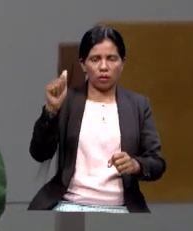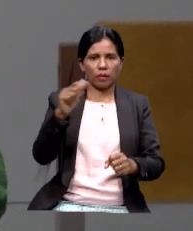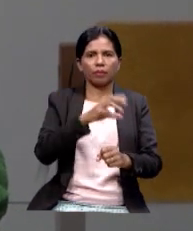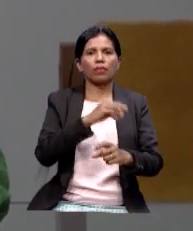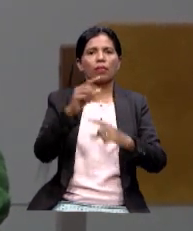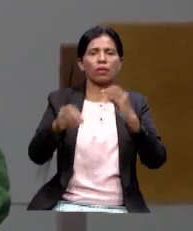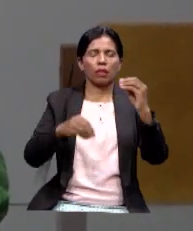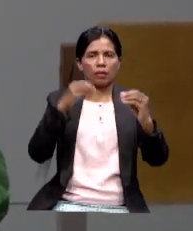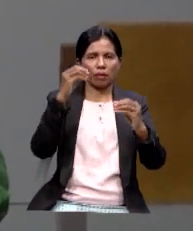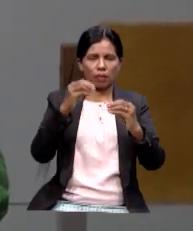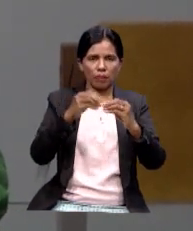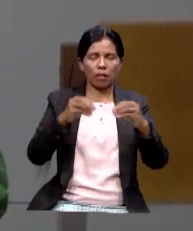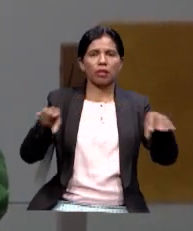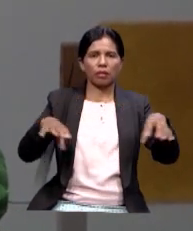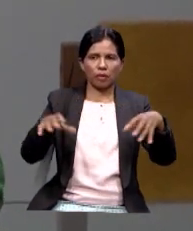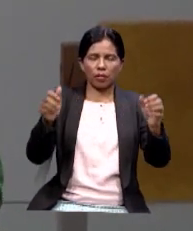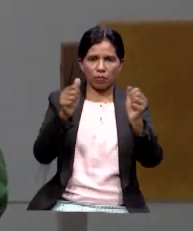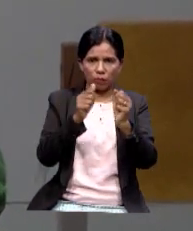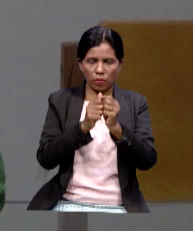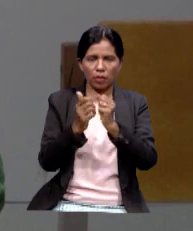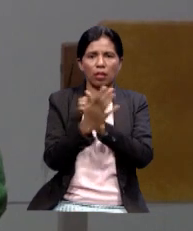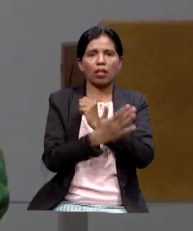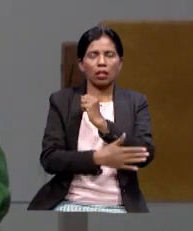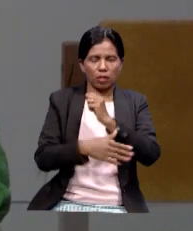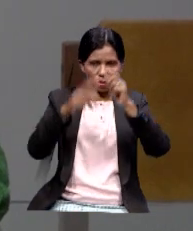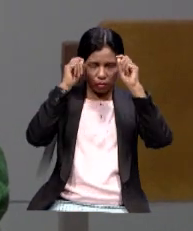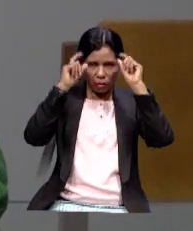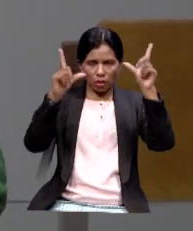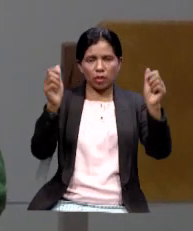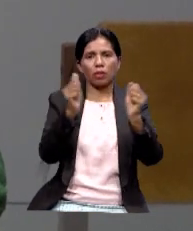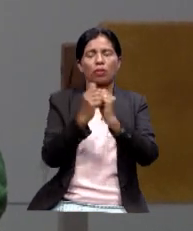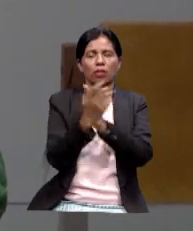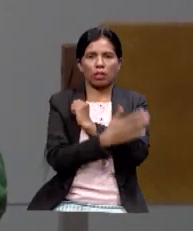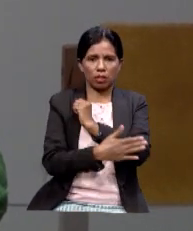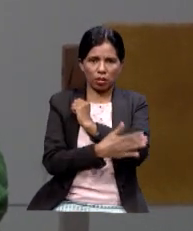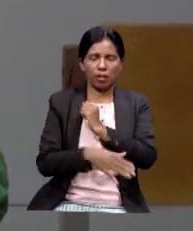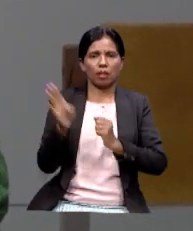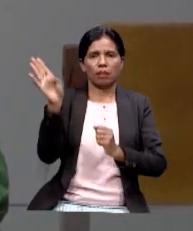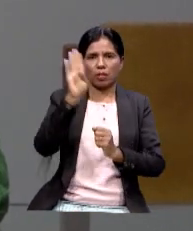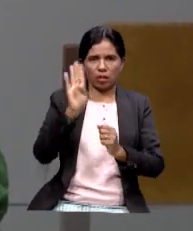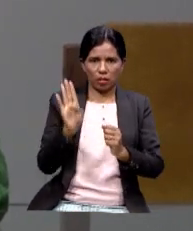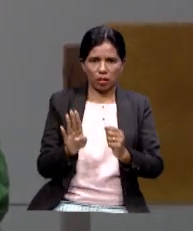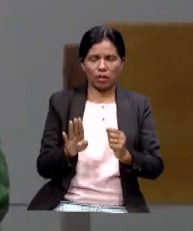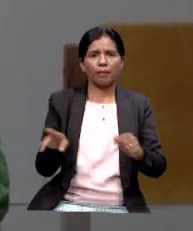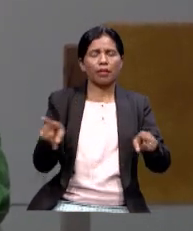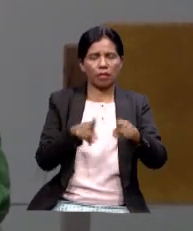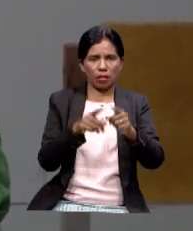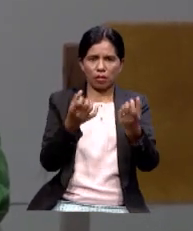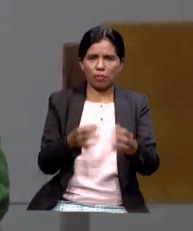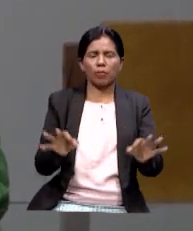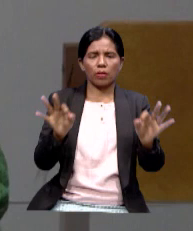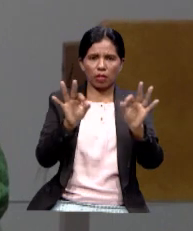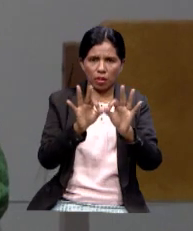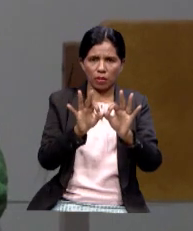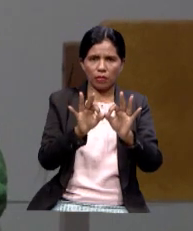para. Relação, cooperação bilateral Timor-Leste-Brasil. Área de saída não acabaria nessa prioridade